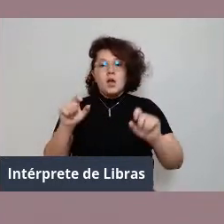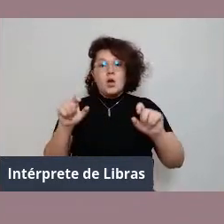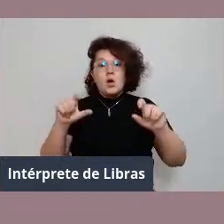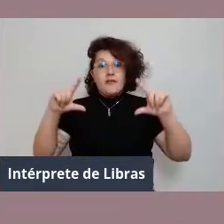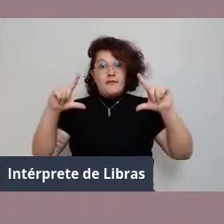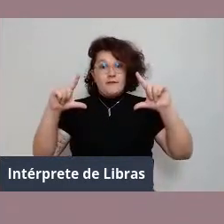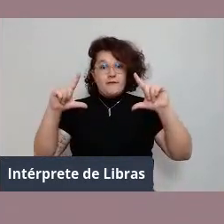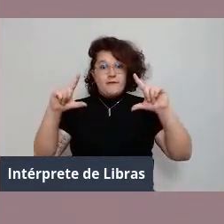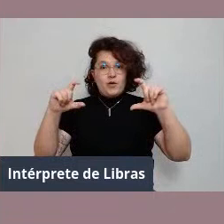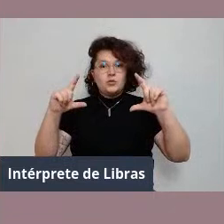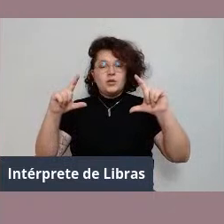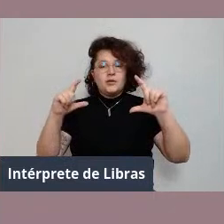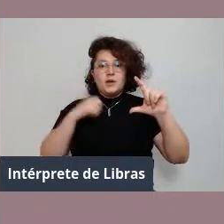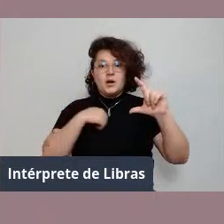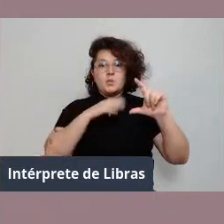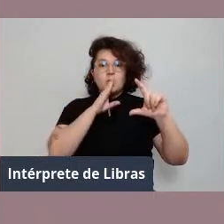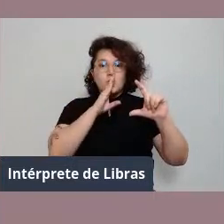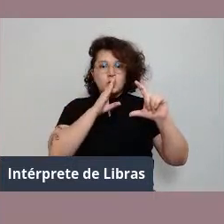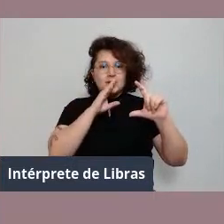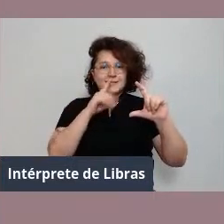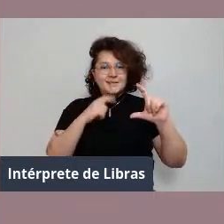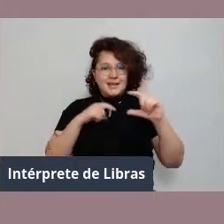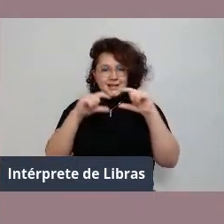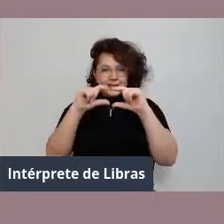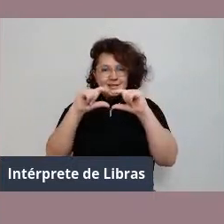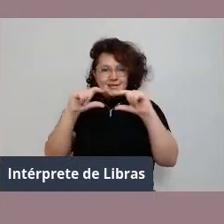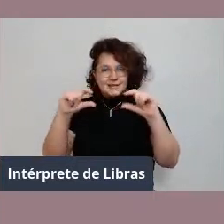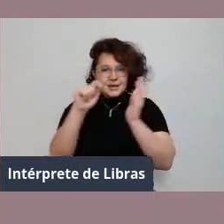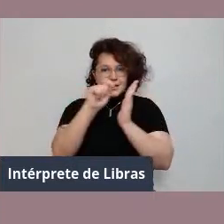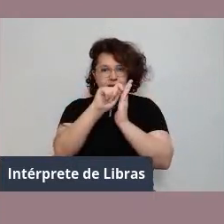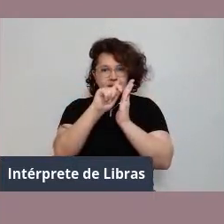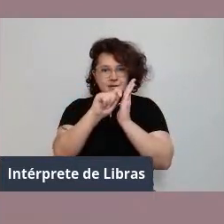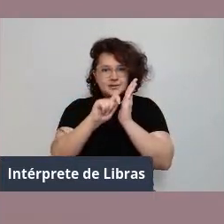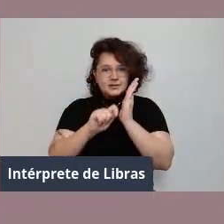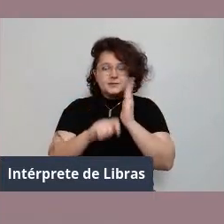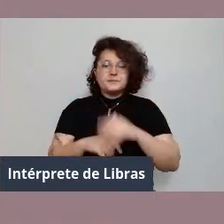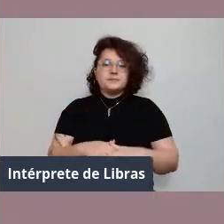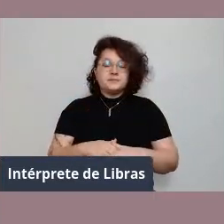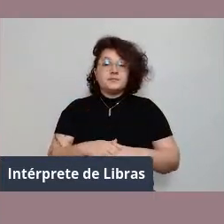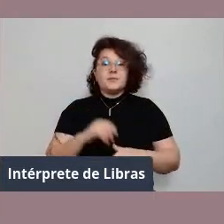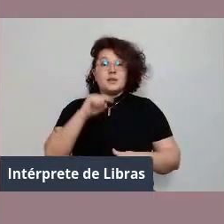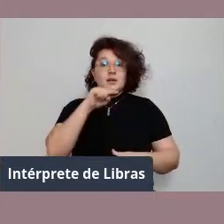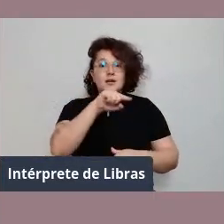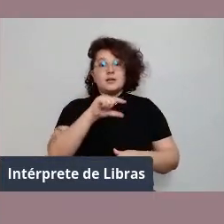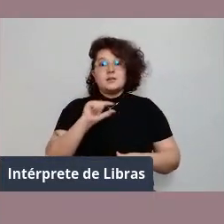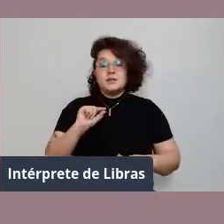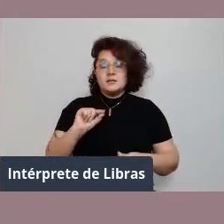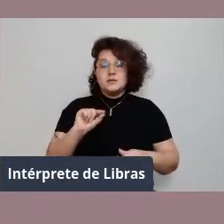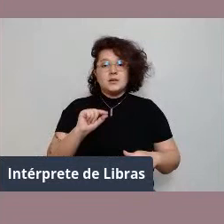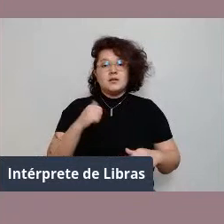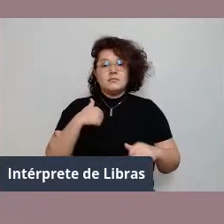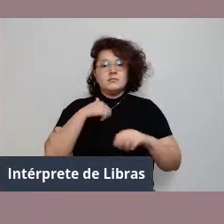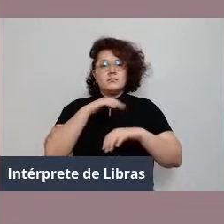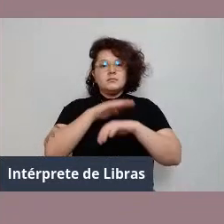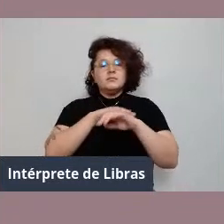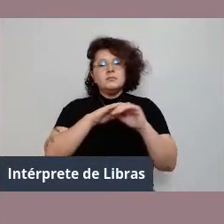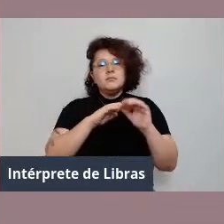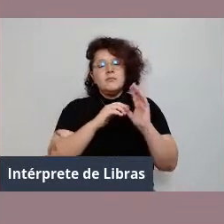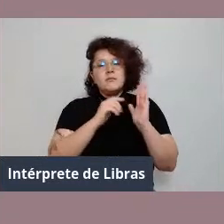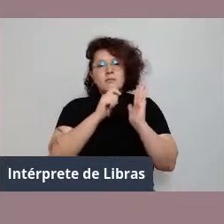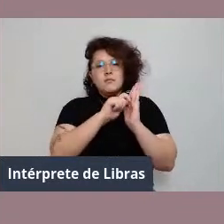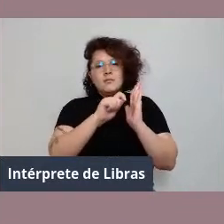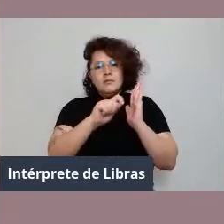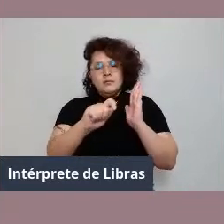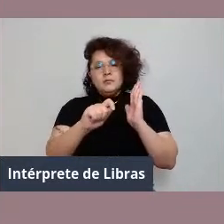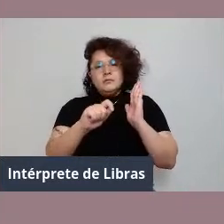É um desses bilhetinhos, né, dessas anotações. E nesse caso, essa anotação ela está feita no verso